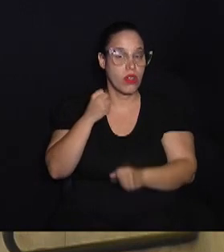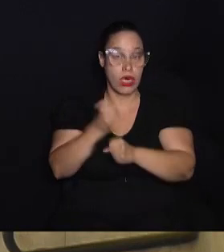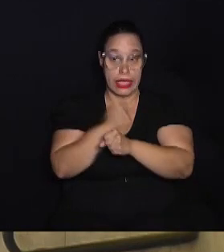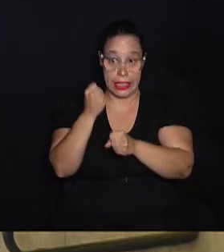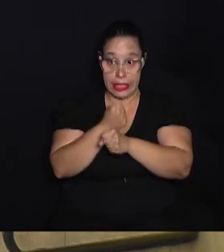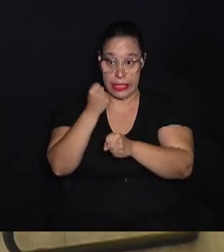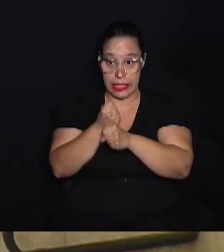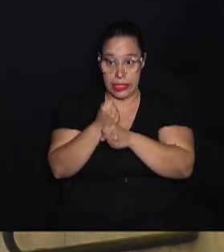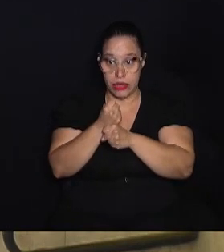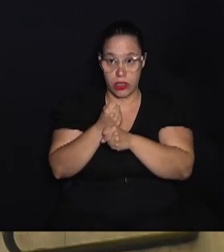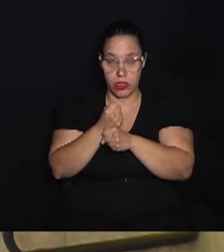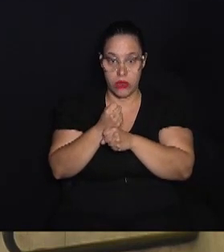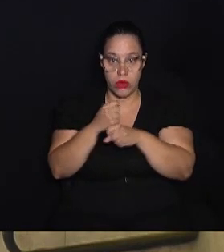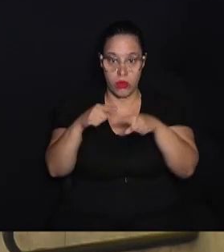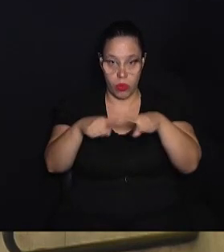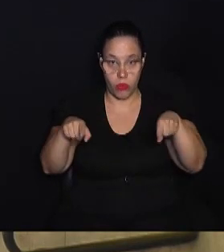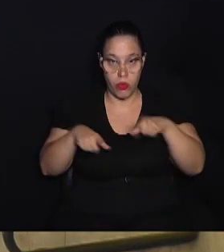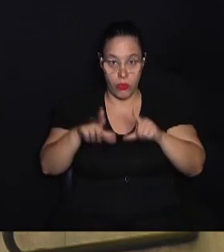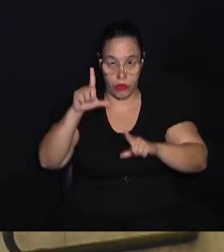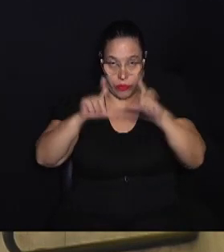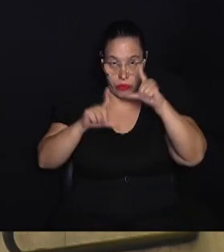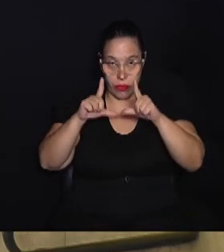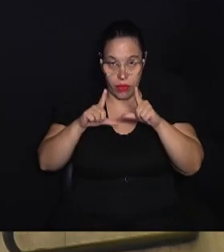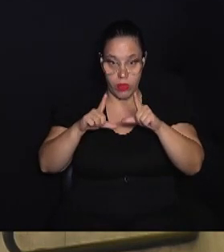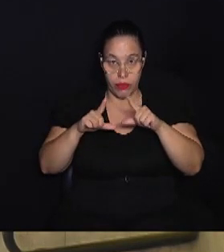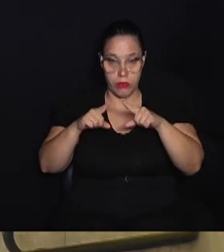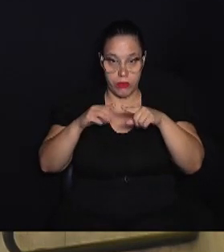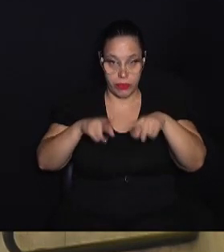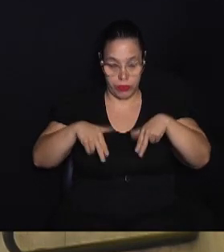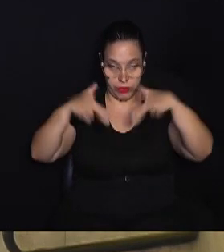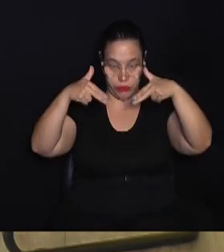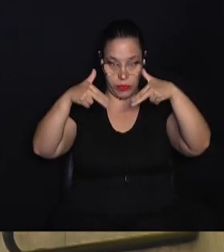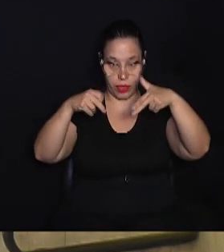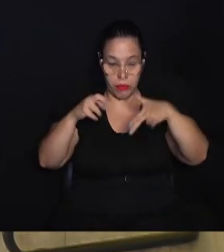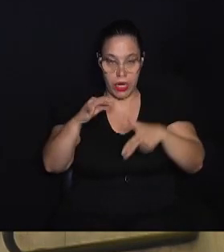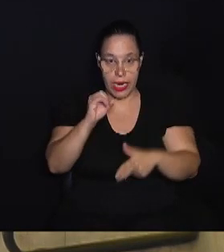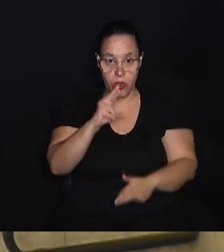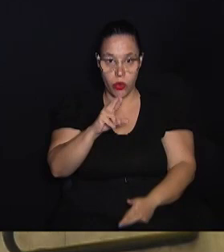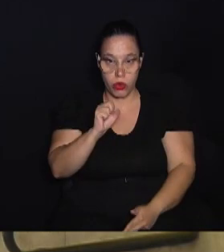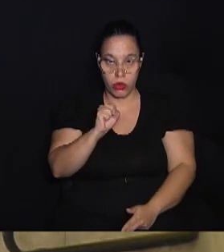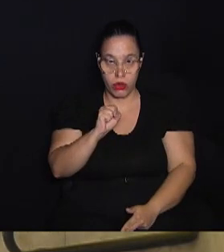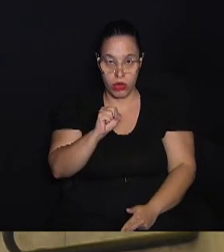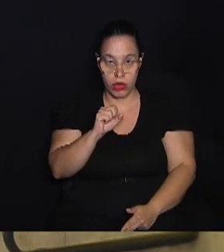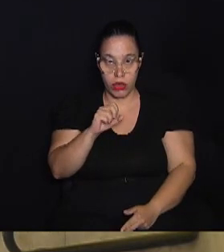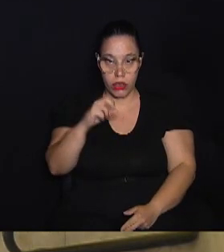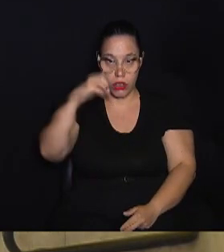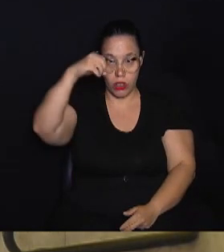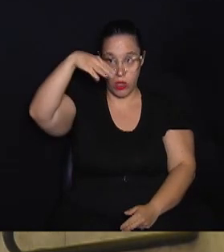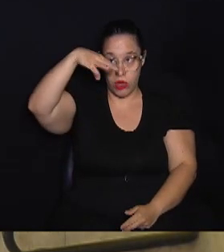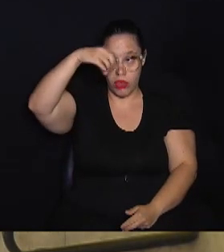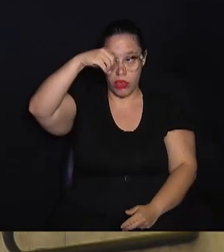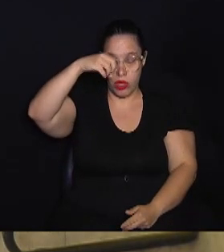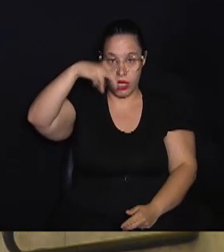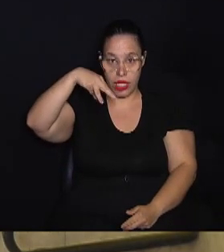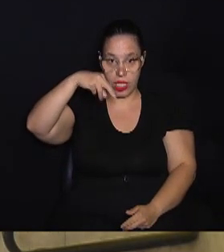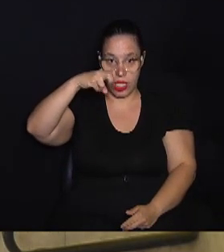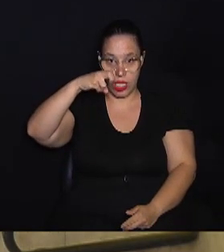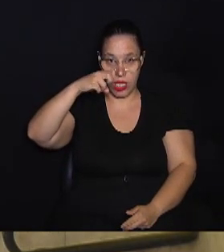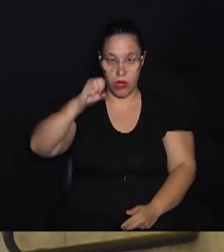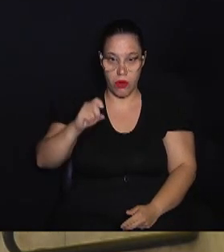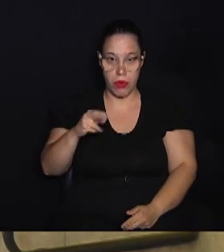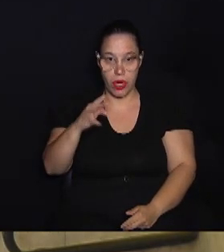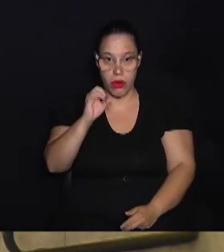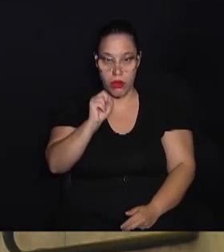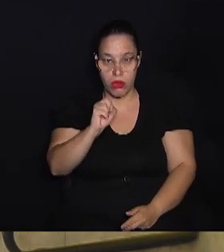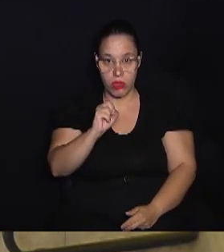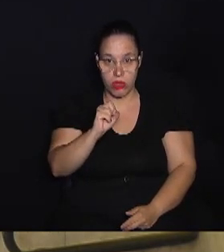reformas, móveis, televisores, monitores, pneus, lâmpadas até 5 pneus, porque tem também, se